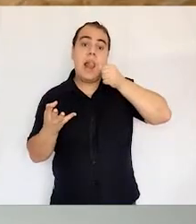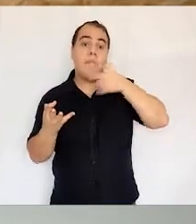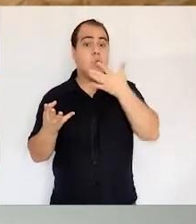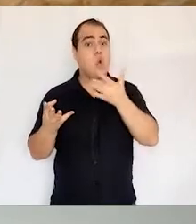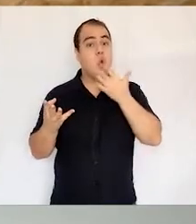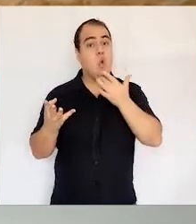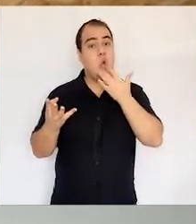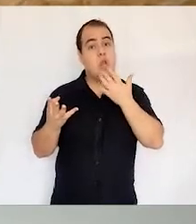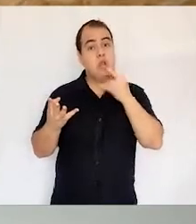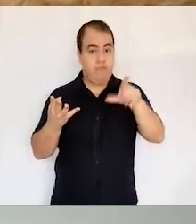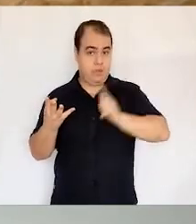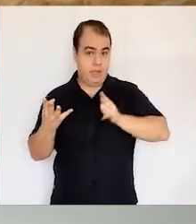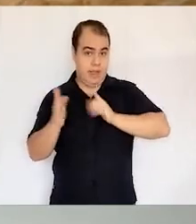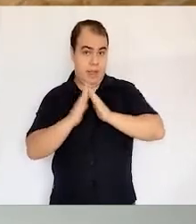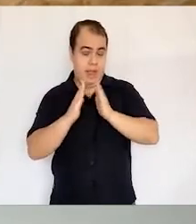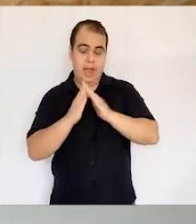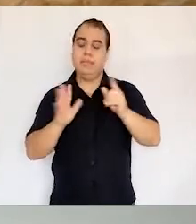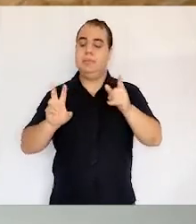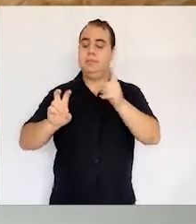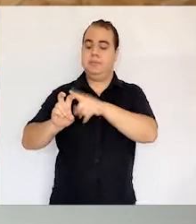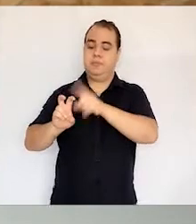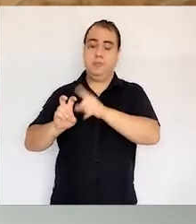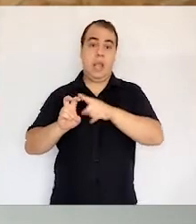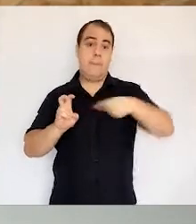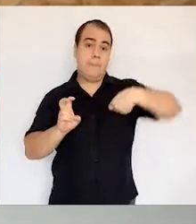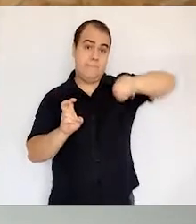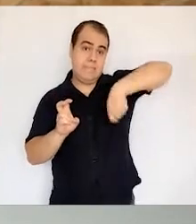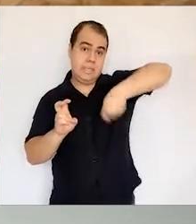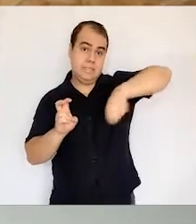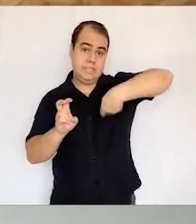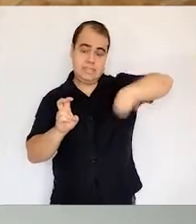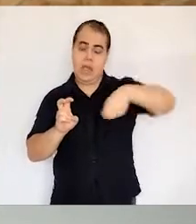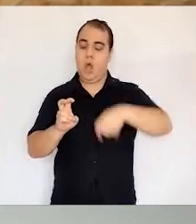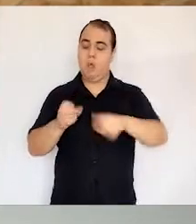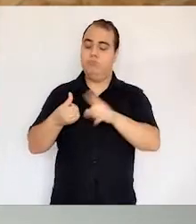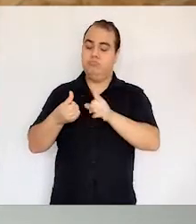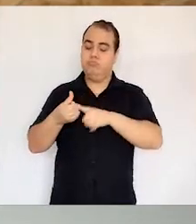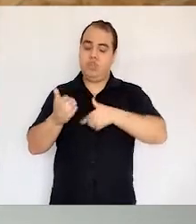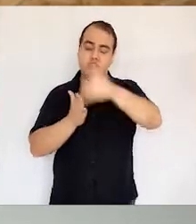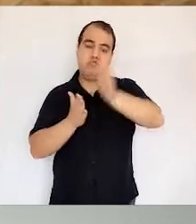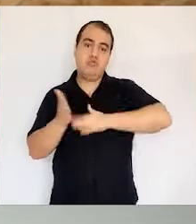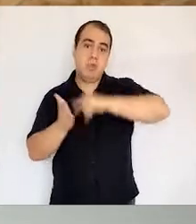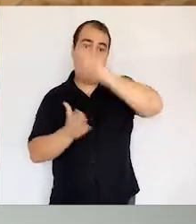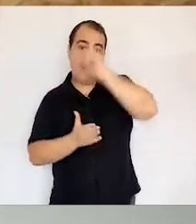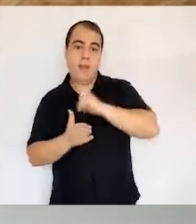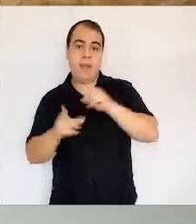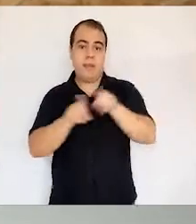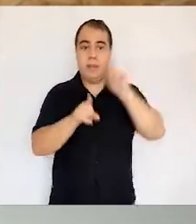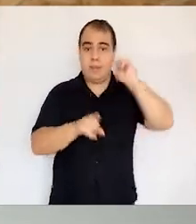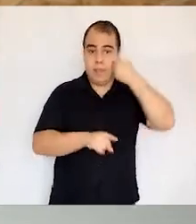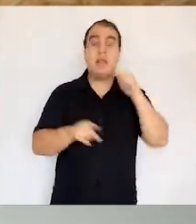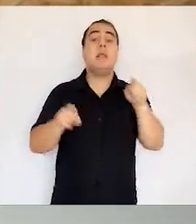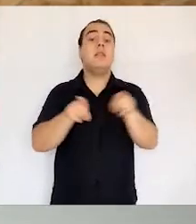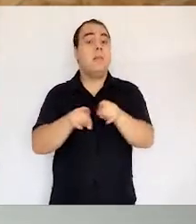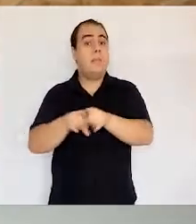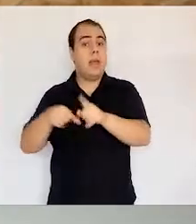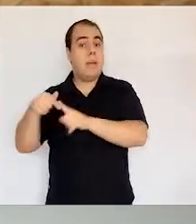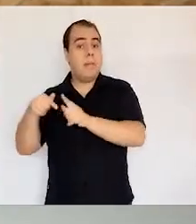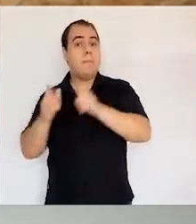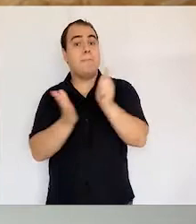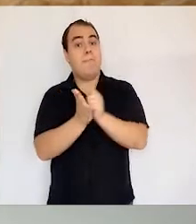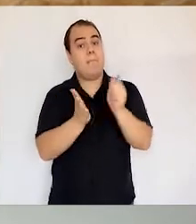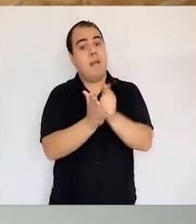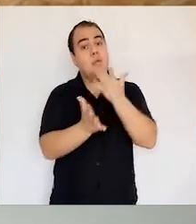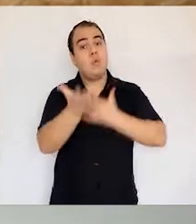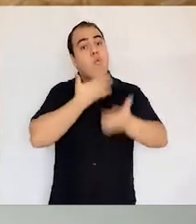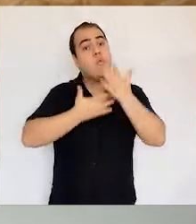você tenha em casa, um pincelzinho, tinta amarela e preta. também esses papéis coloridos, que a gente vai fazer flores